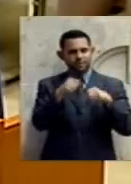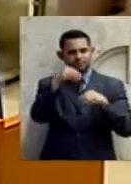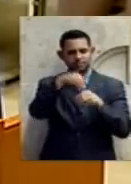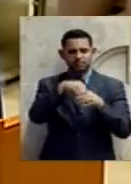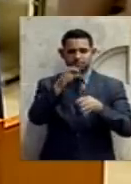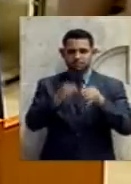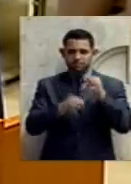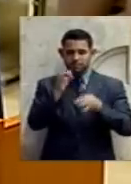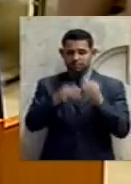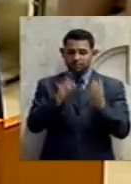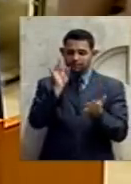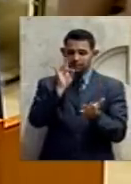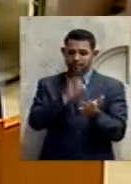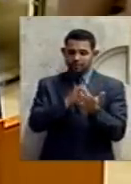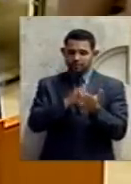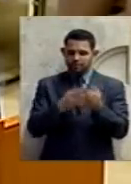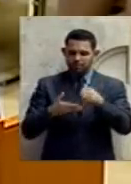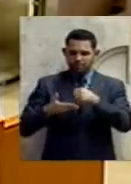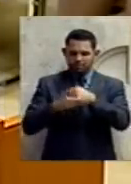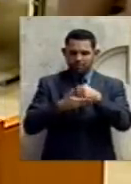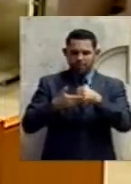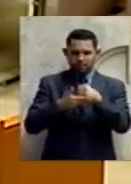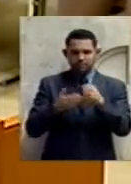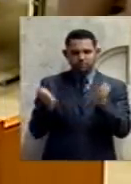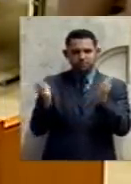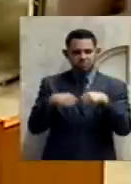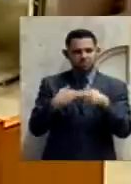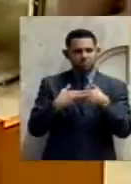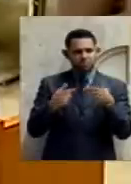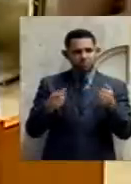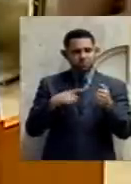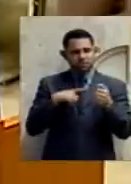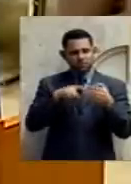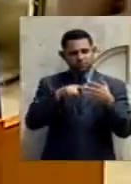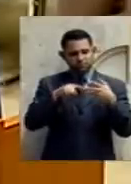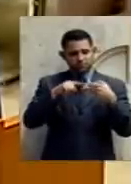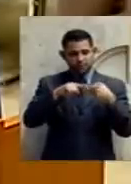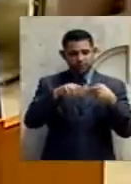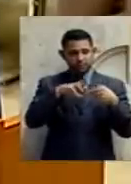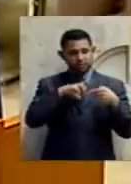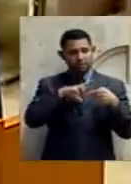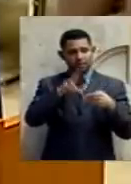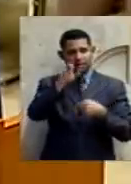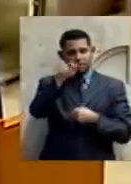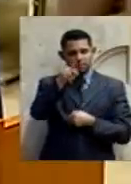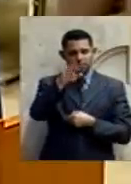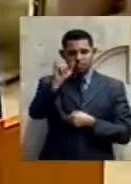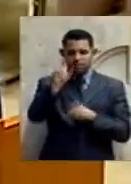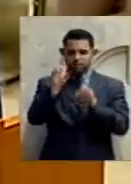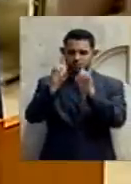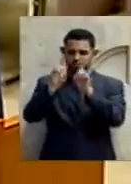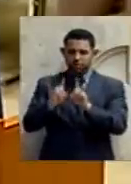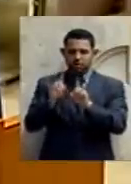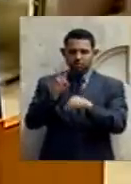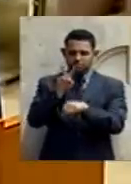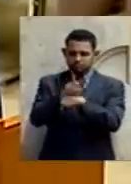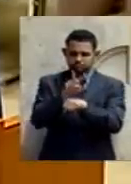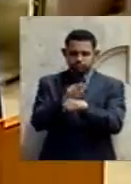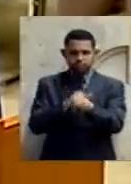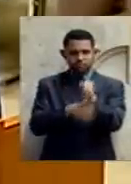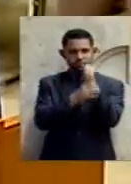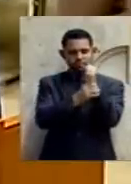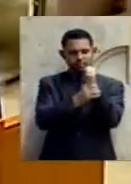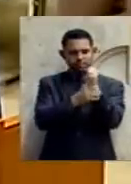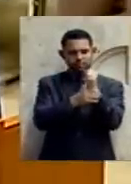judiciário o verdadeiro alicerce sobre o qual repousam os fundamentos da República e os direitos e garantias fundamentais